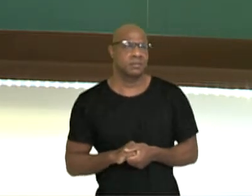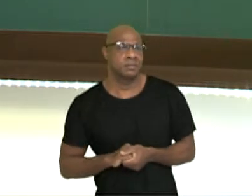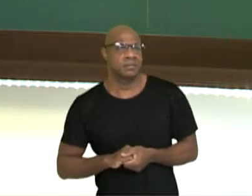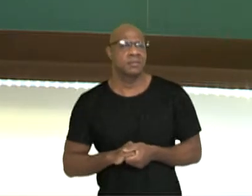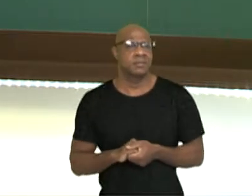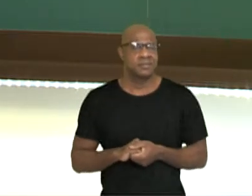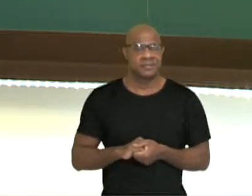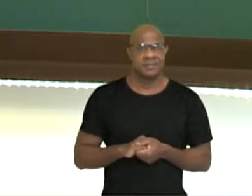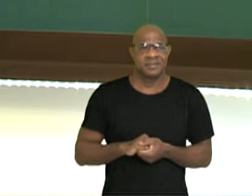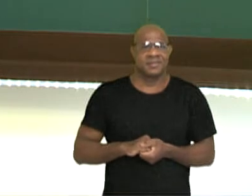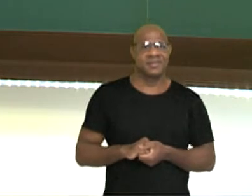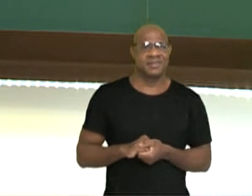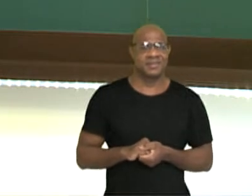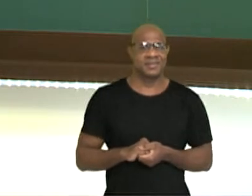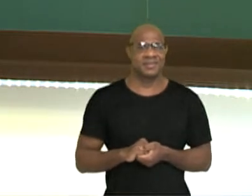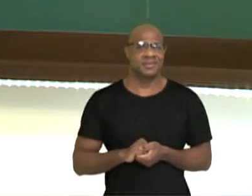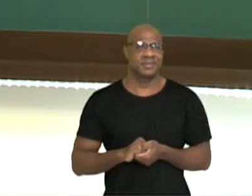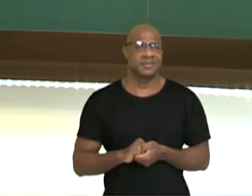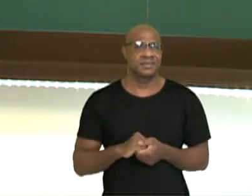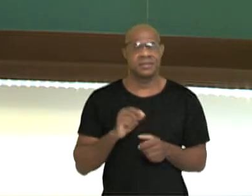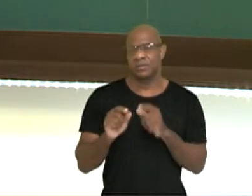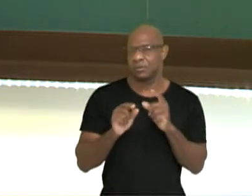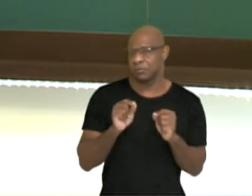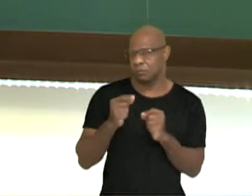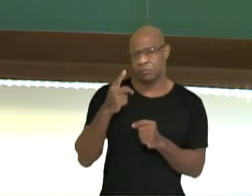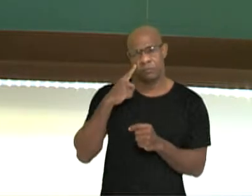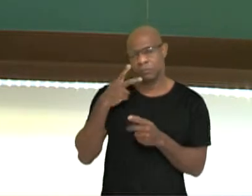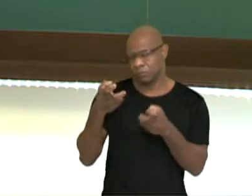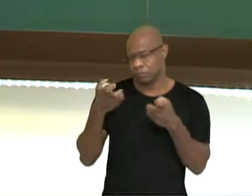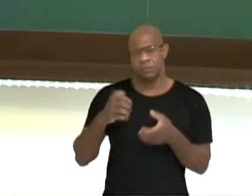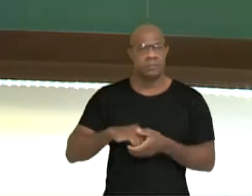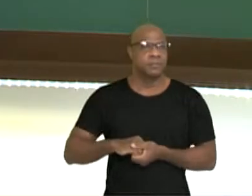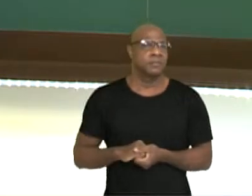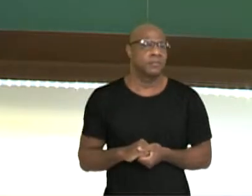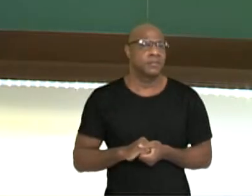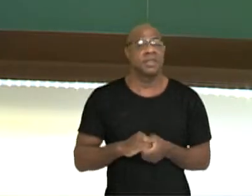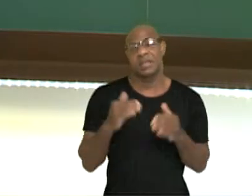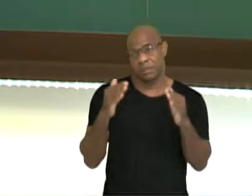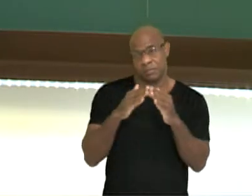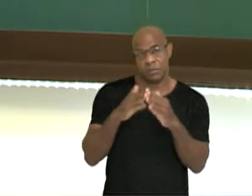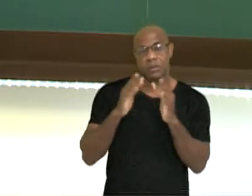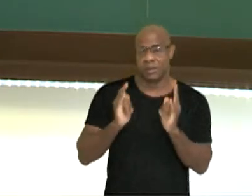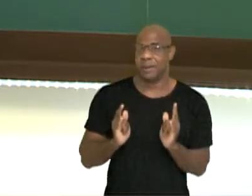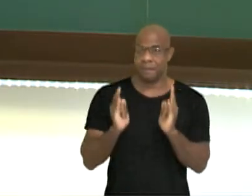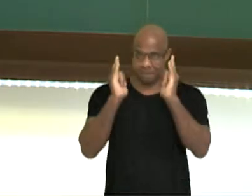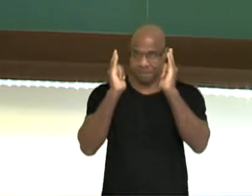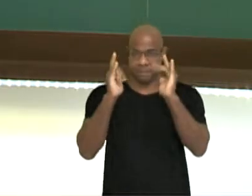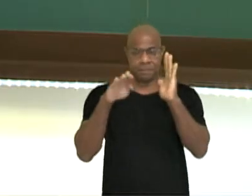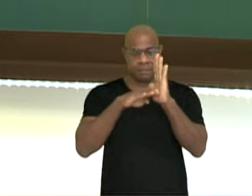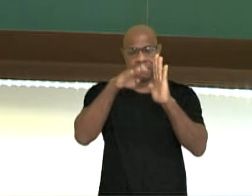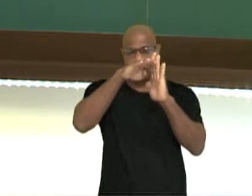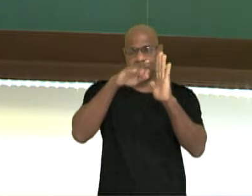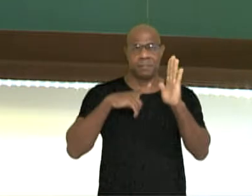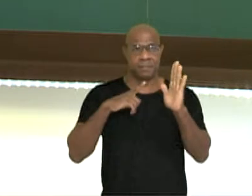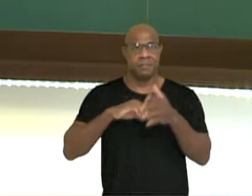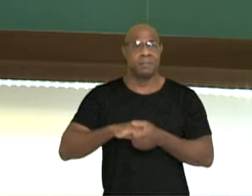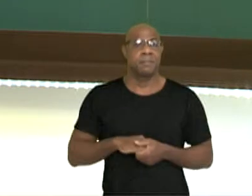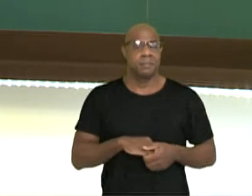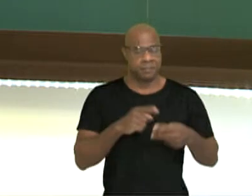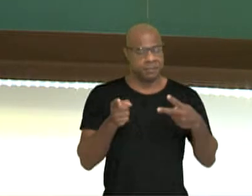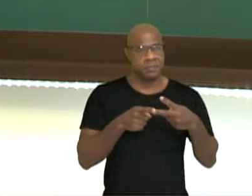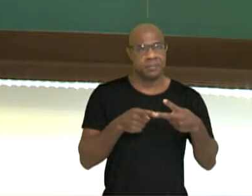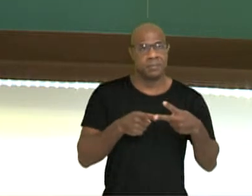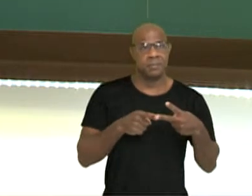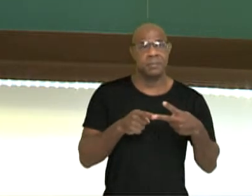topo. Isso é um apartamento. O que será que é isso? Vamos conferir? Então, letra A. Ele mora em um apartamento. Ok. E